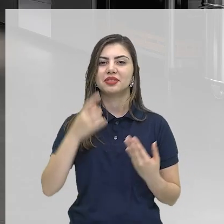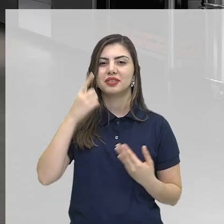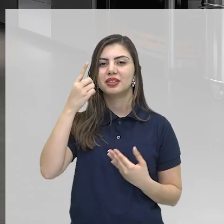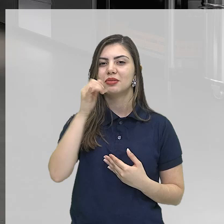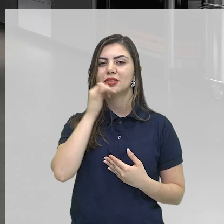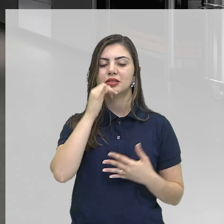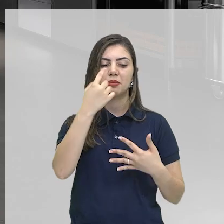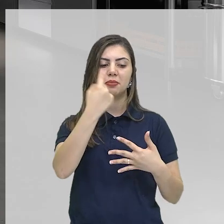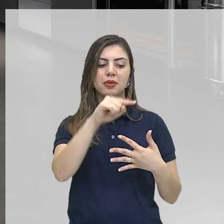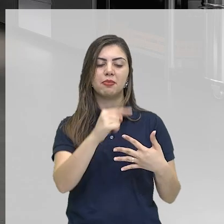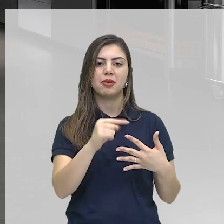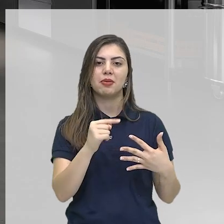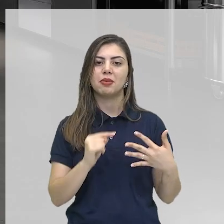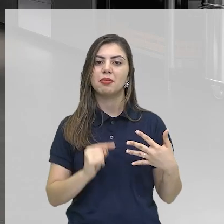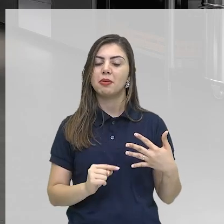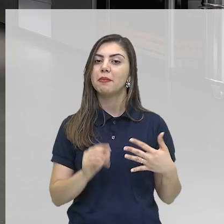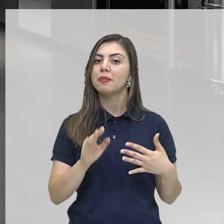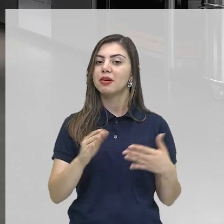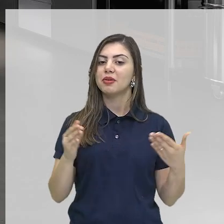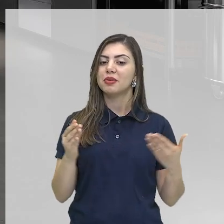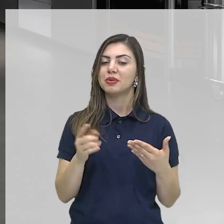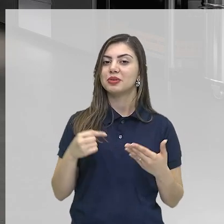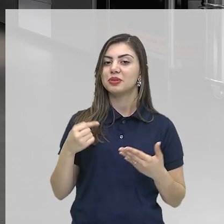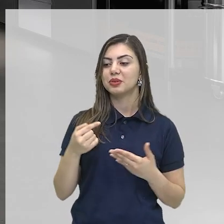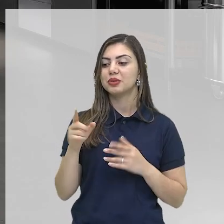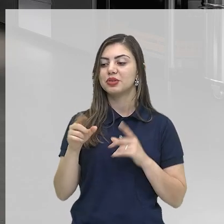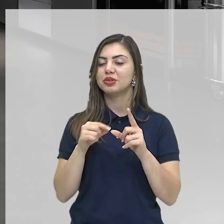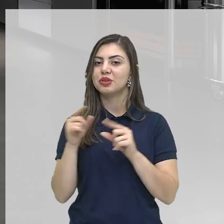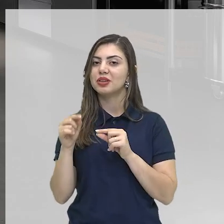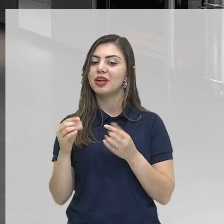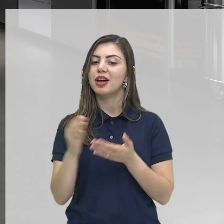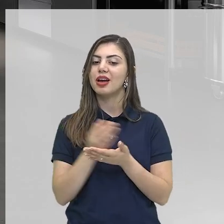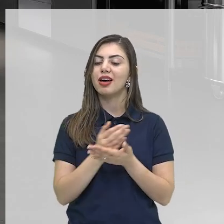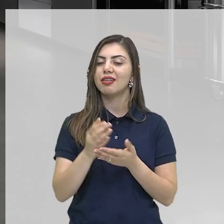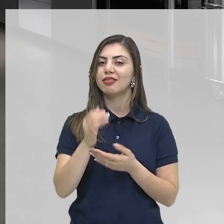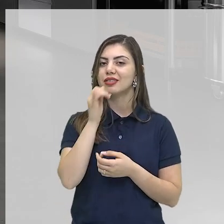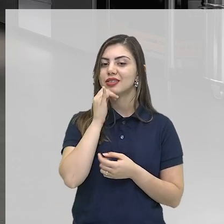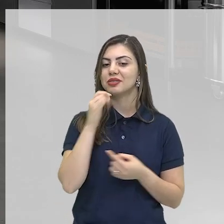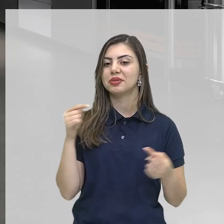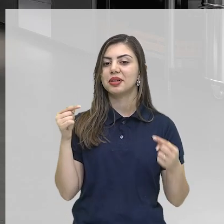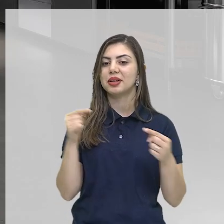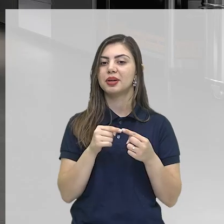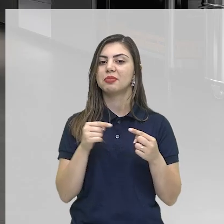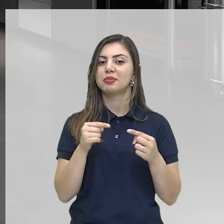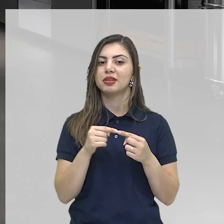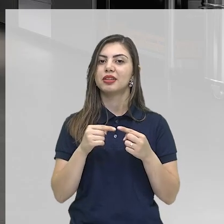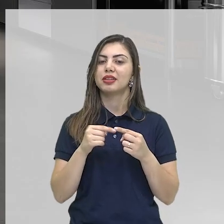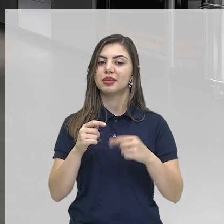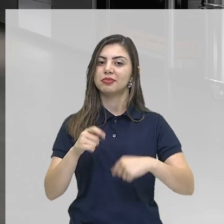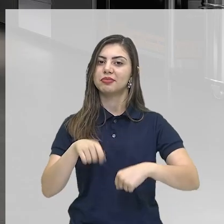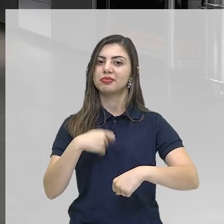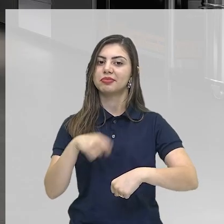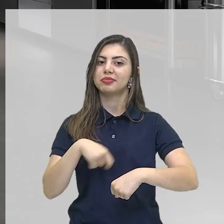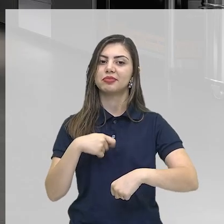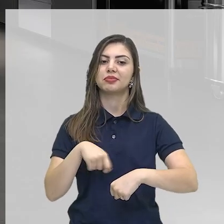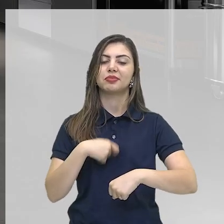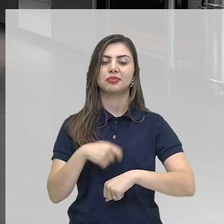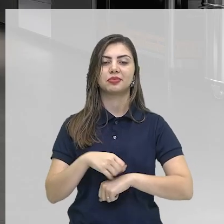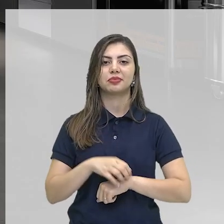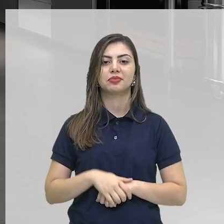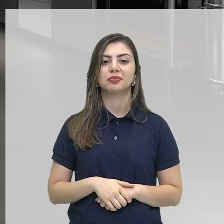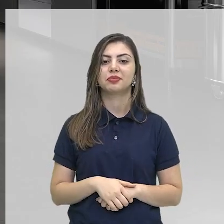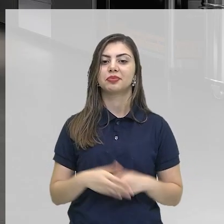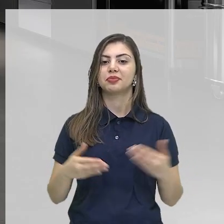exemplos que já foram mencionados, nós preparamos alguns que ilustram essa relação. Então vamos conhecer